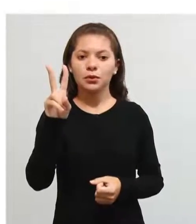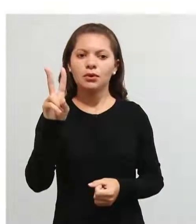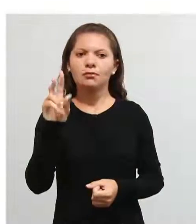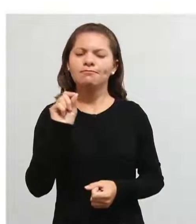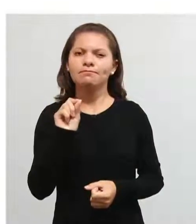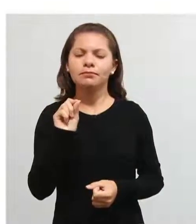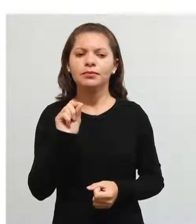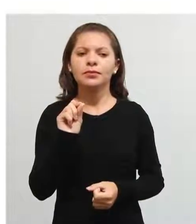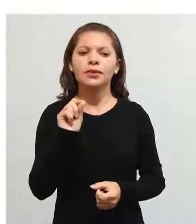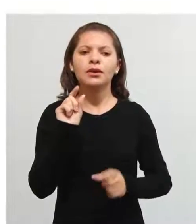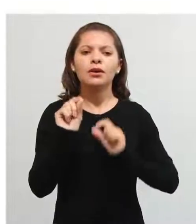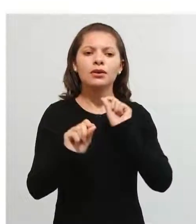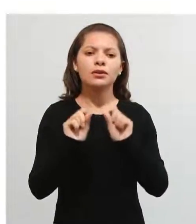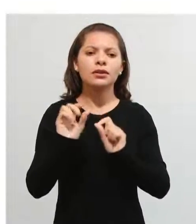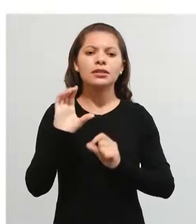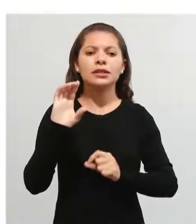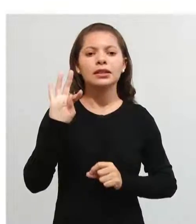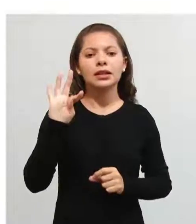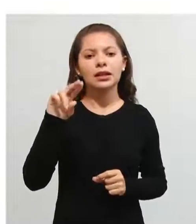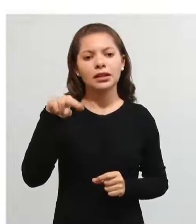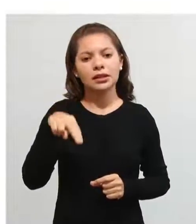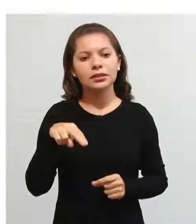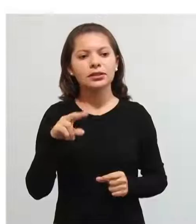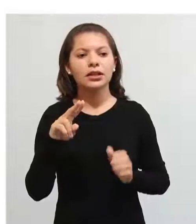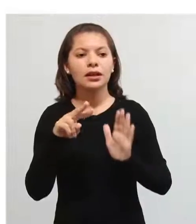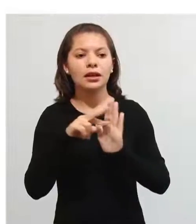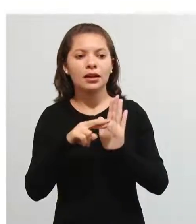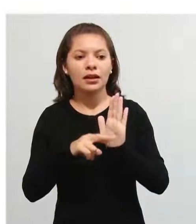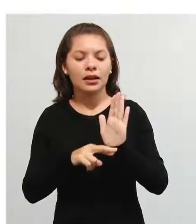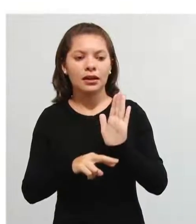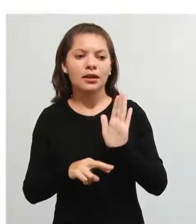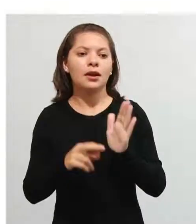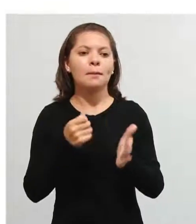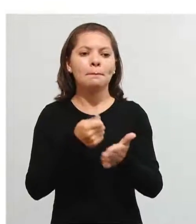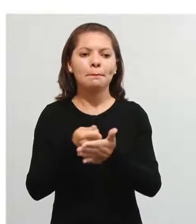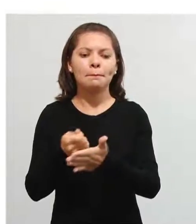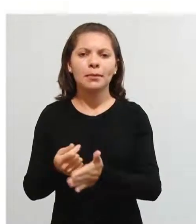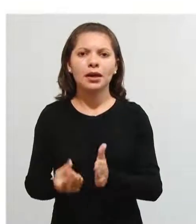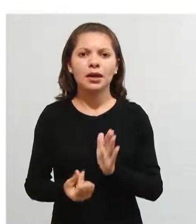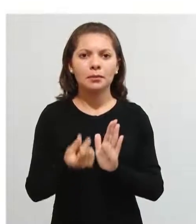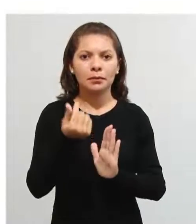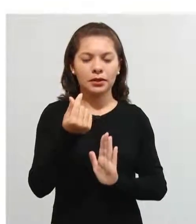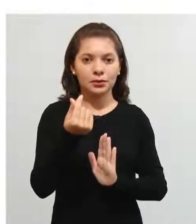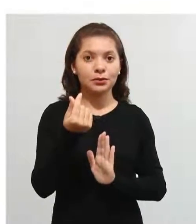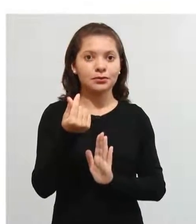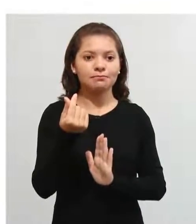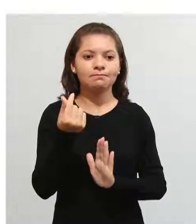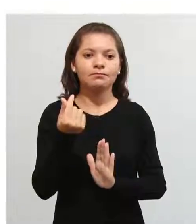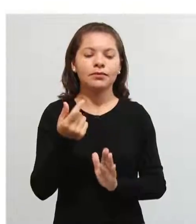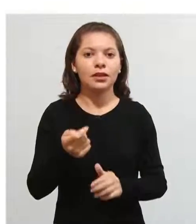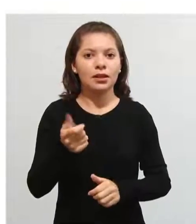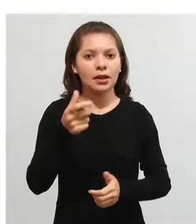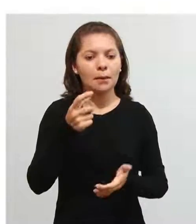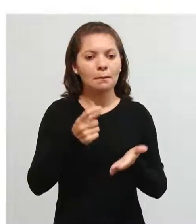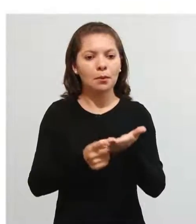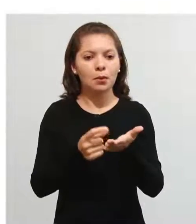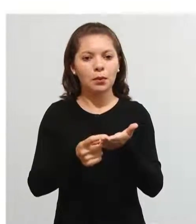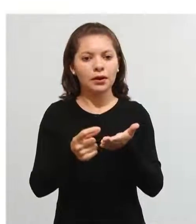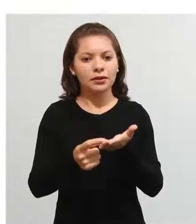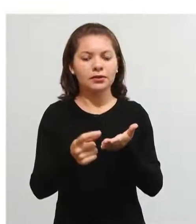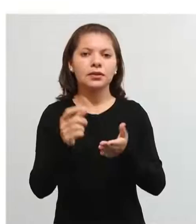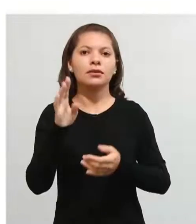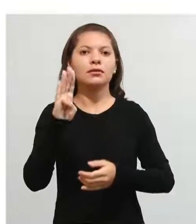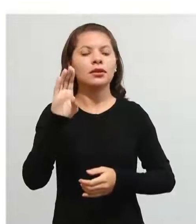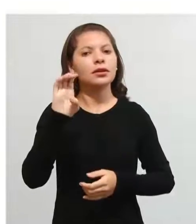exprimir, ora, se o CTN adota como regra o pagamento por meio de dinheiro, que é moeda, e não aceitaria a entrega